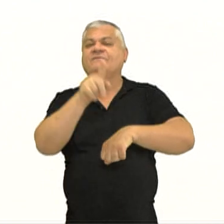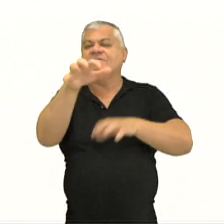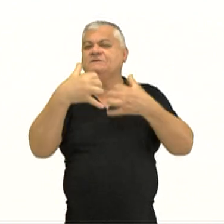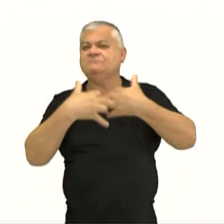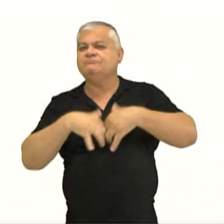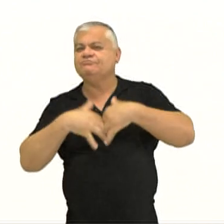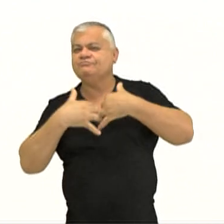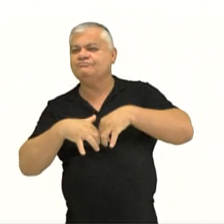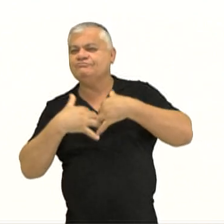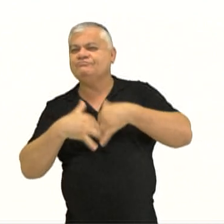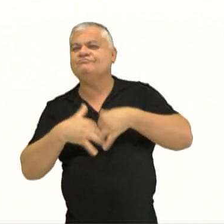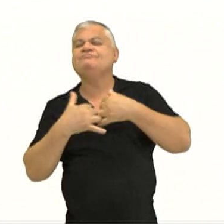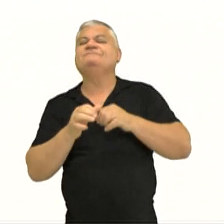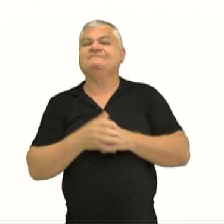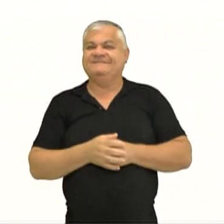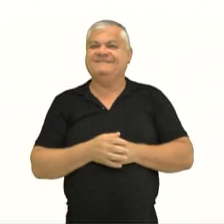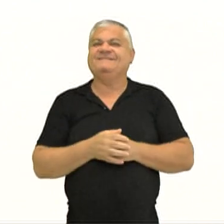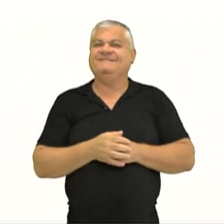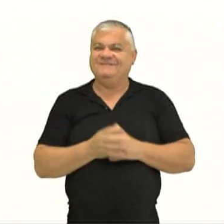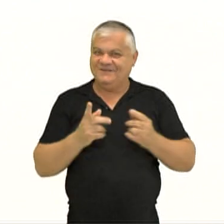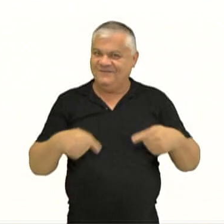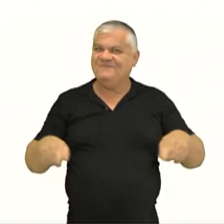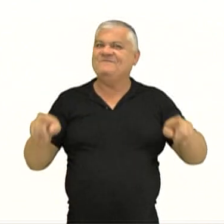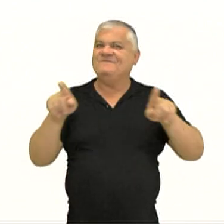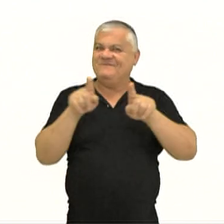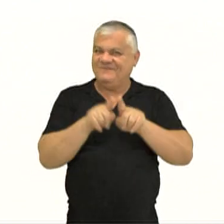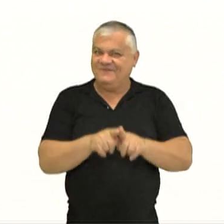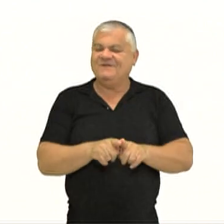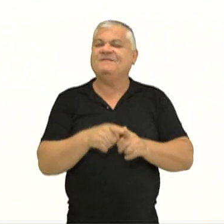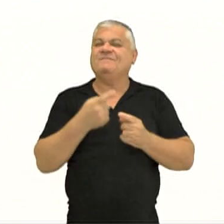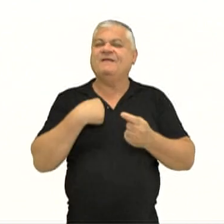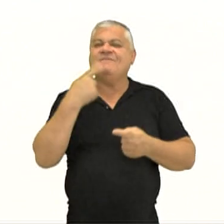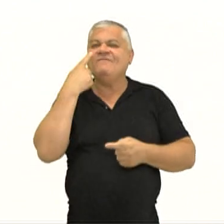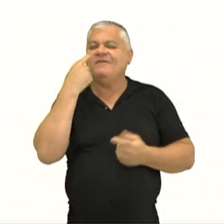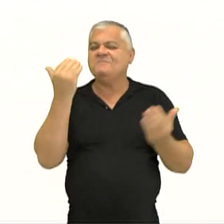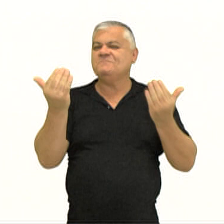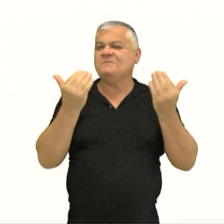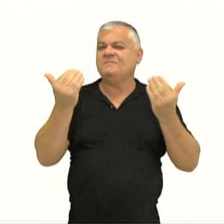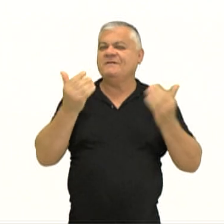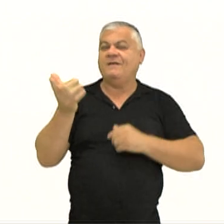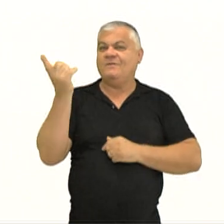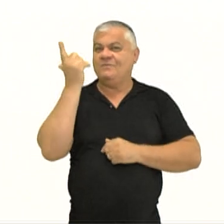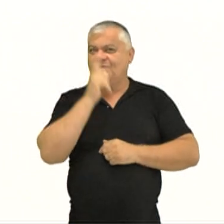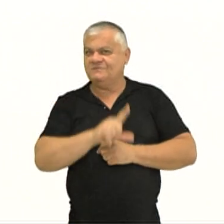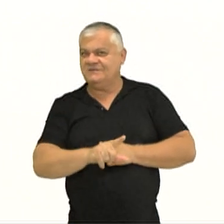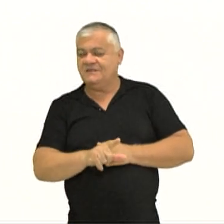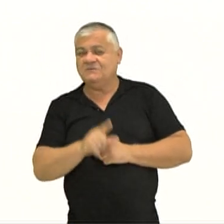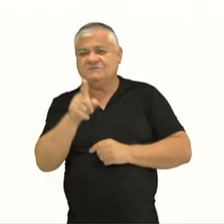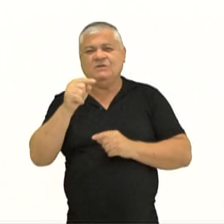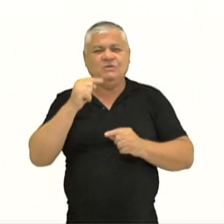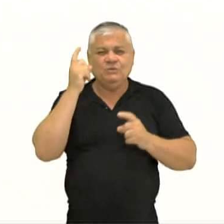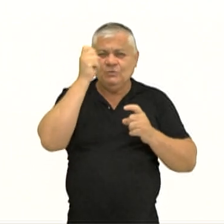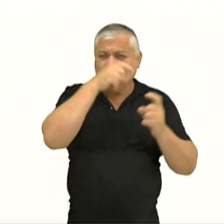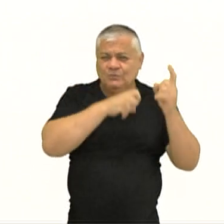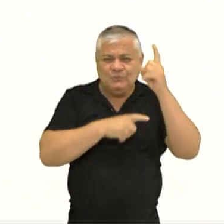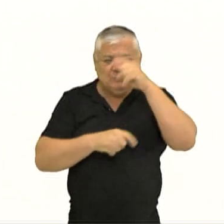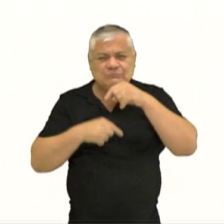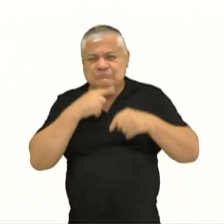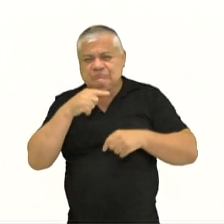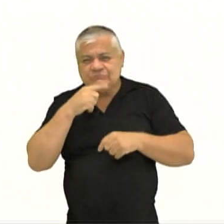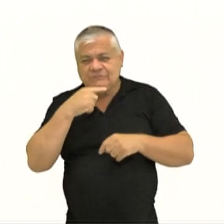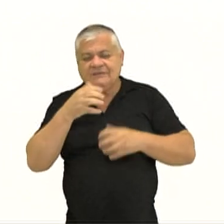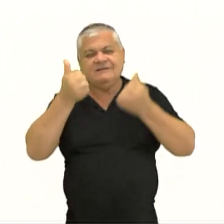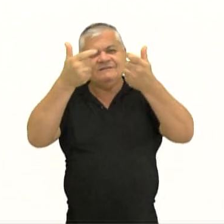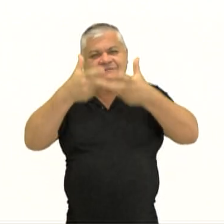vocês resolverem essa questão e nós voltamos conferir se vocês conseguiram e, se tiver alguma dúvida, esclarecer